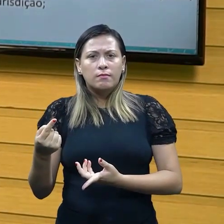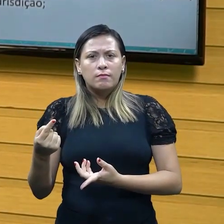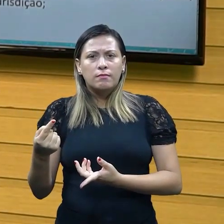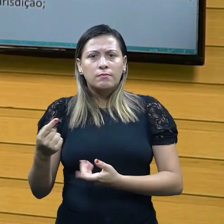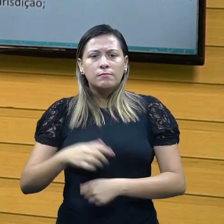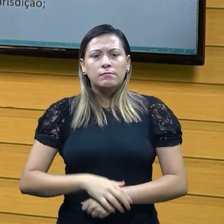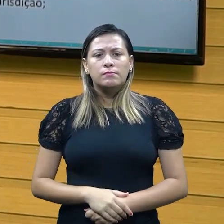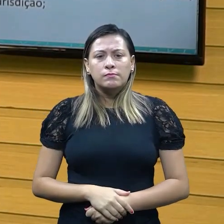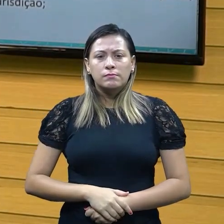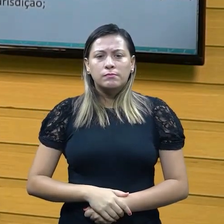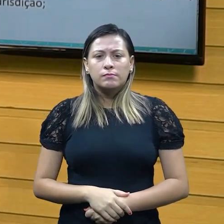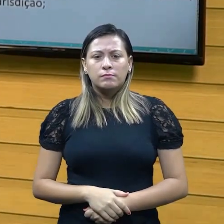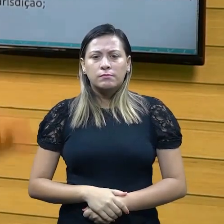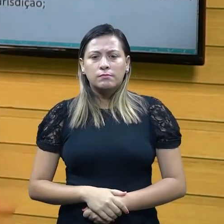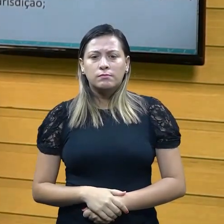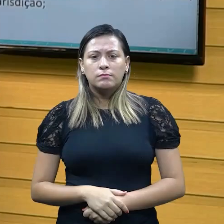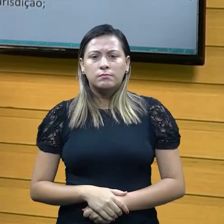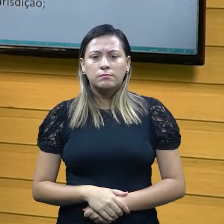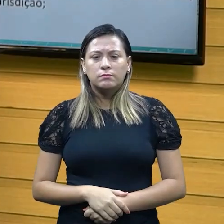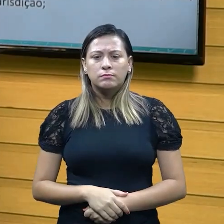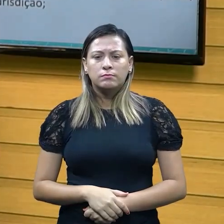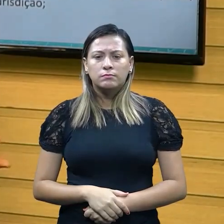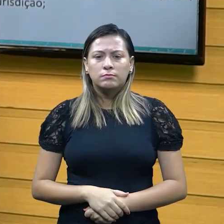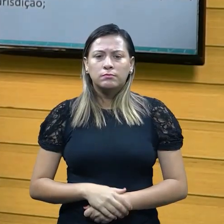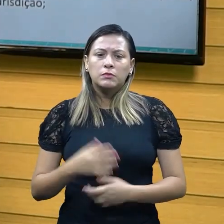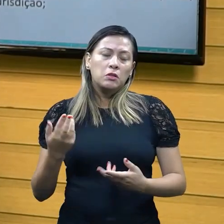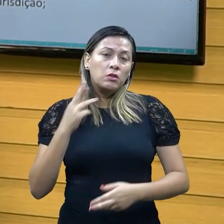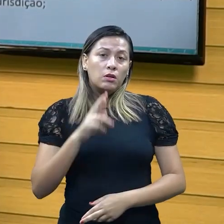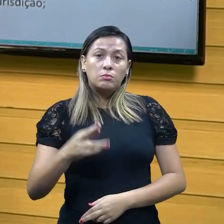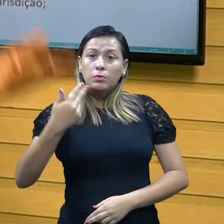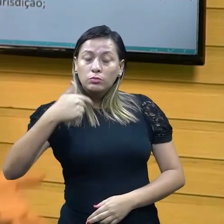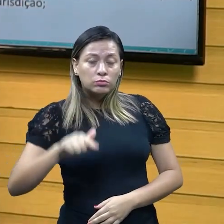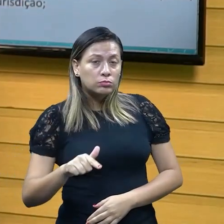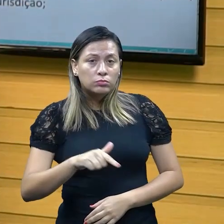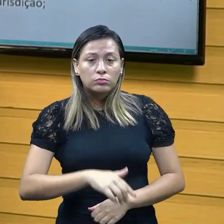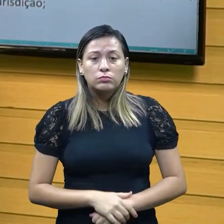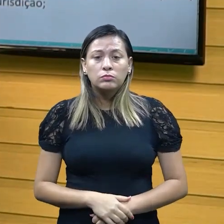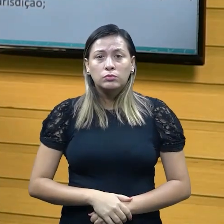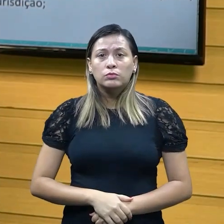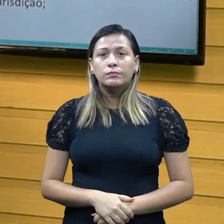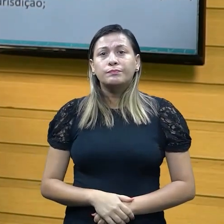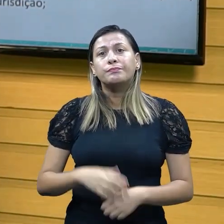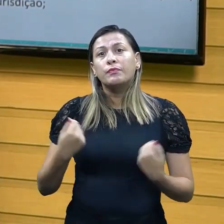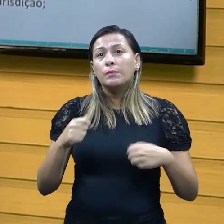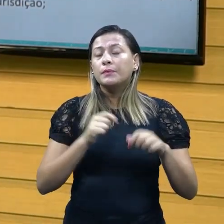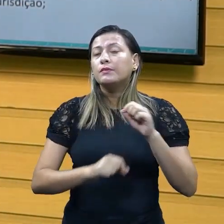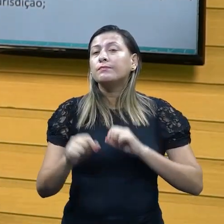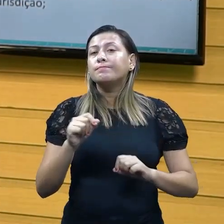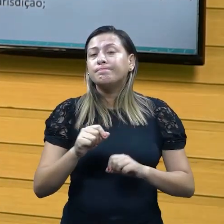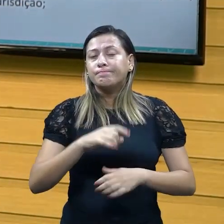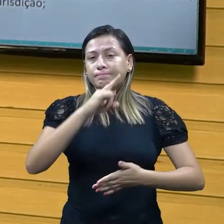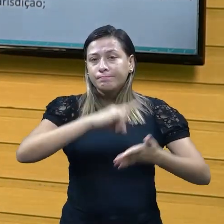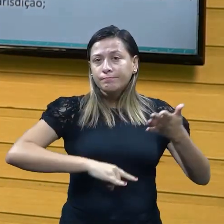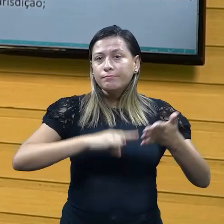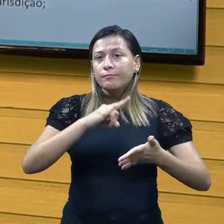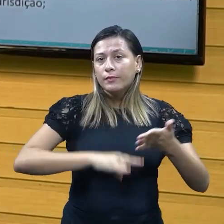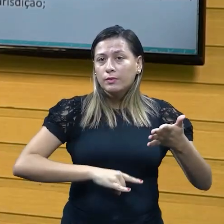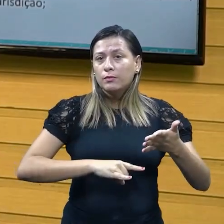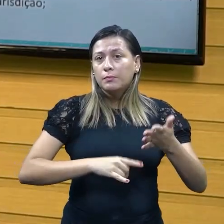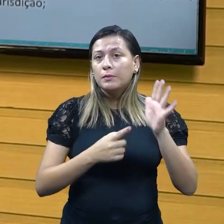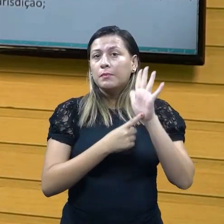do procedimento, ele te intima, o juiz manda, é um ato, gente. Ele vai te intimar. Para quê? Para que você apresente a